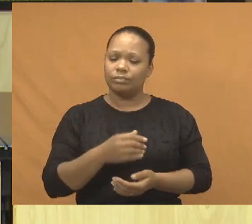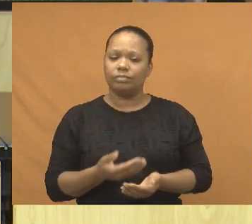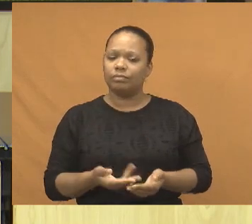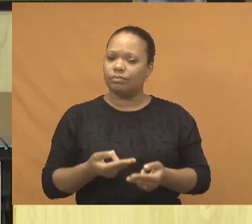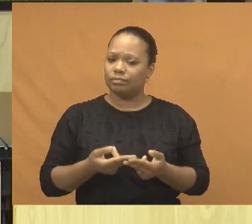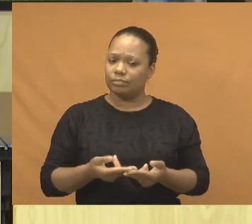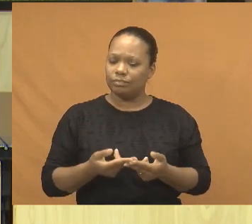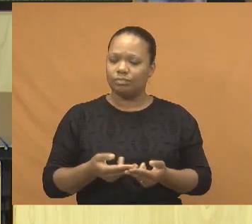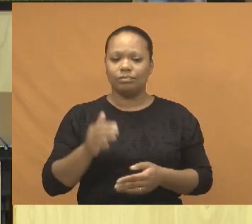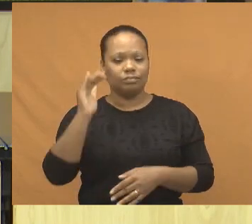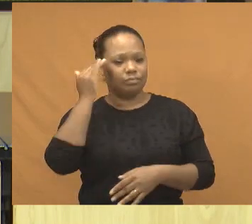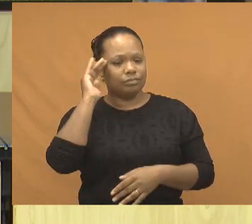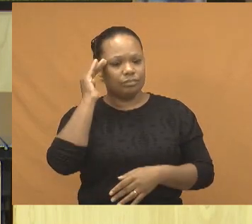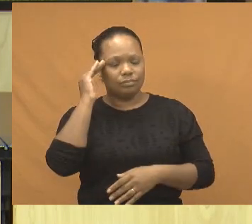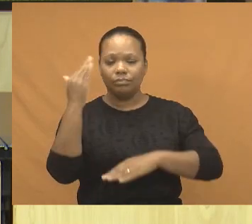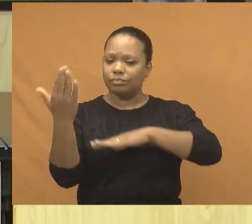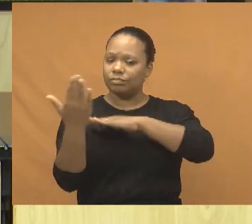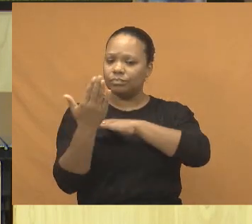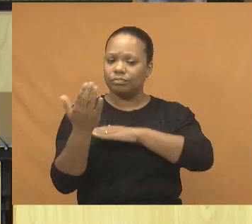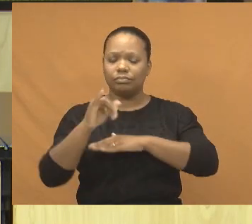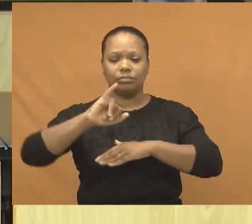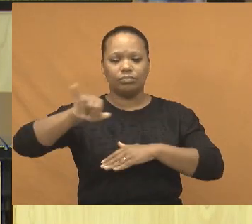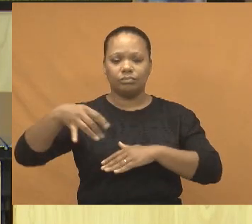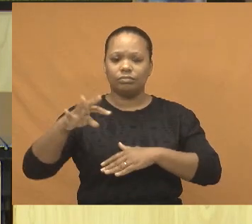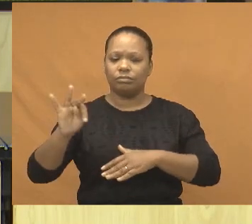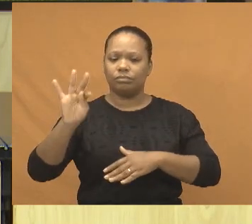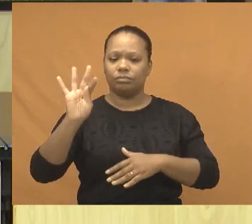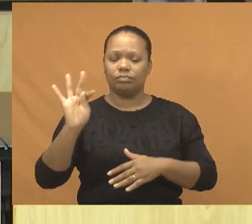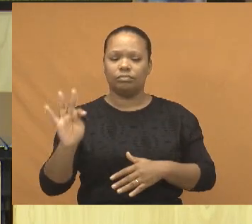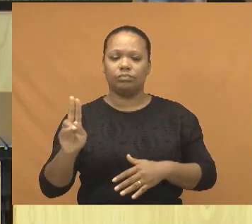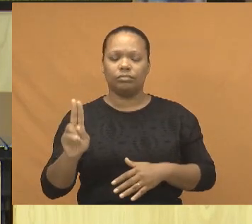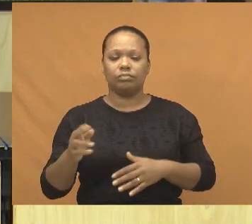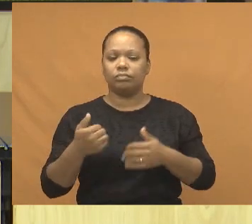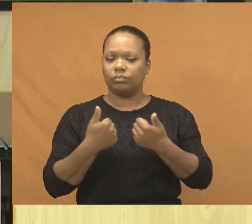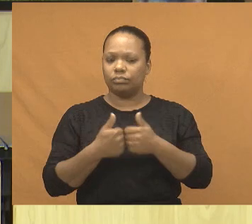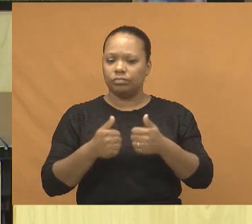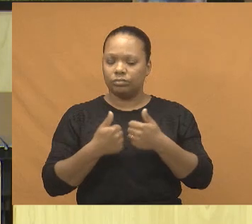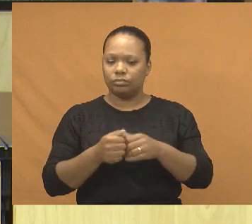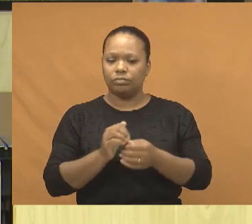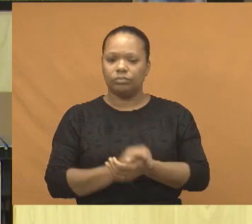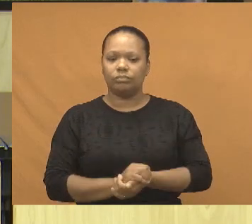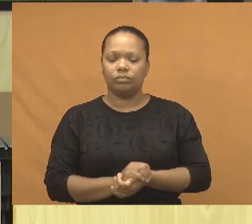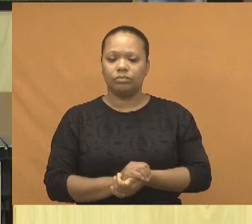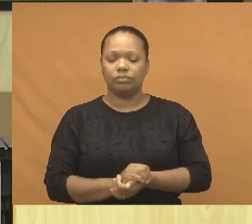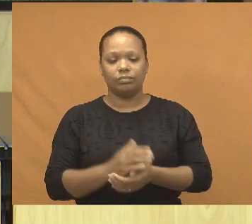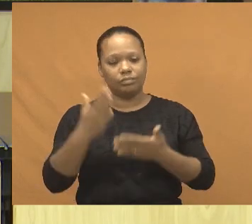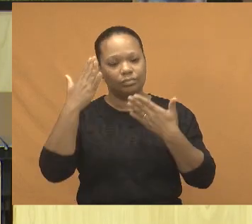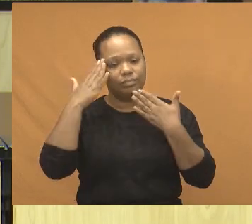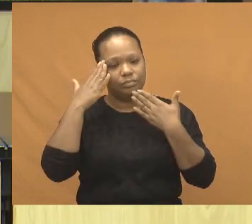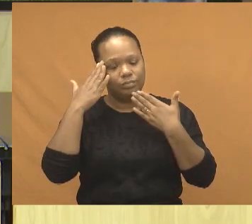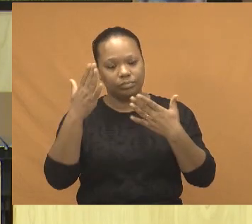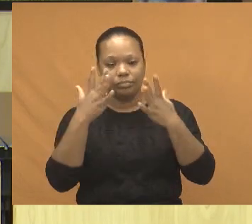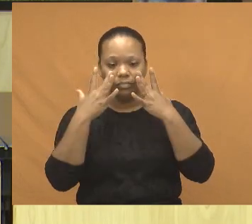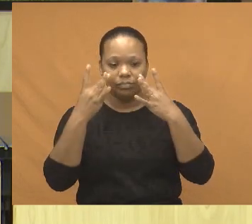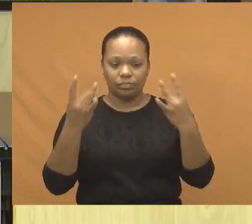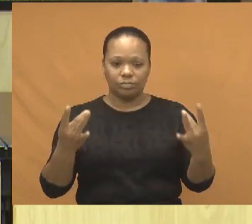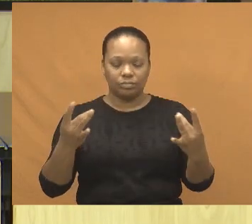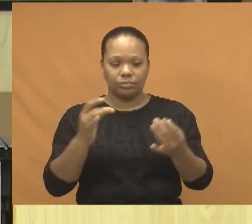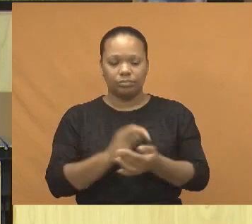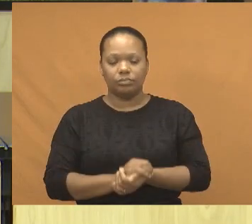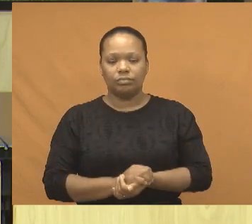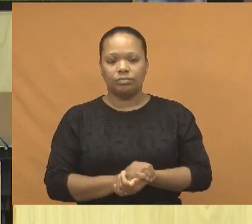respeitosamente, recorremos à compreensão e aos préstimos da JTU, Jacareí Transporte Urbano Limitada, e, antecipando agradecimento pela atenção